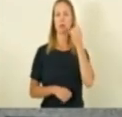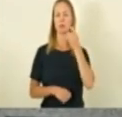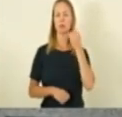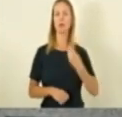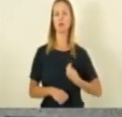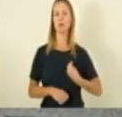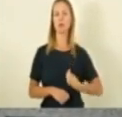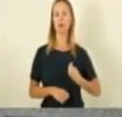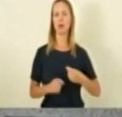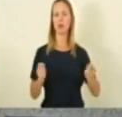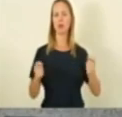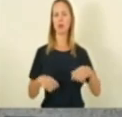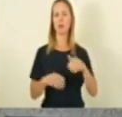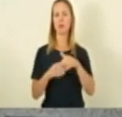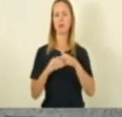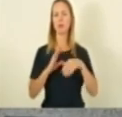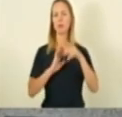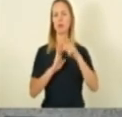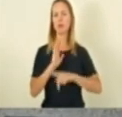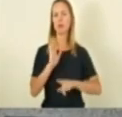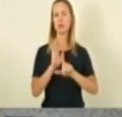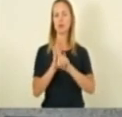projeto de lei número